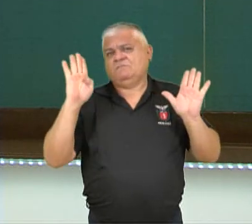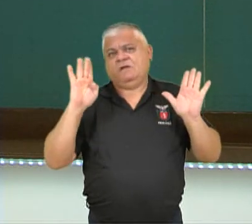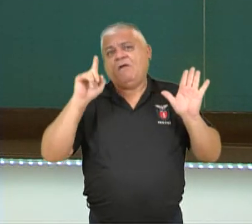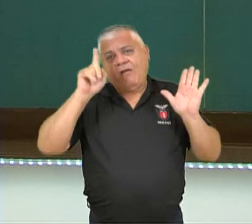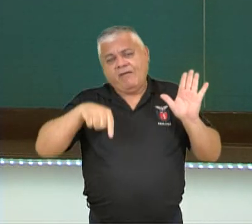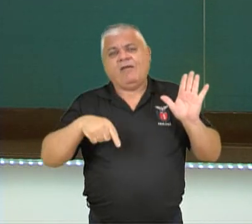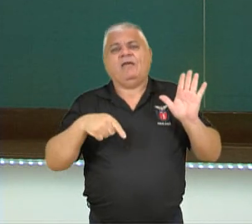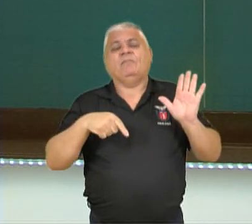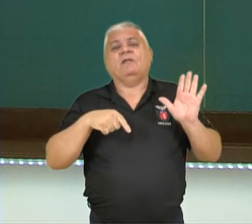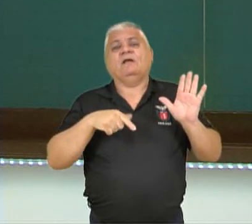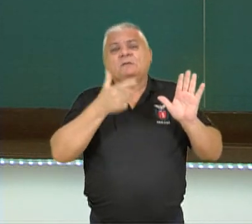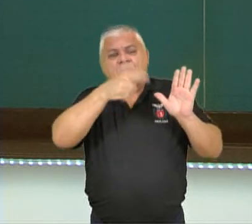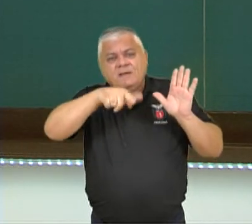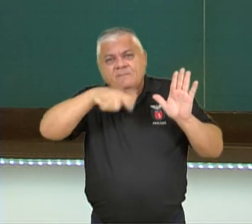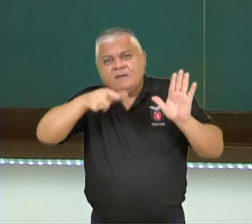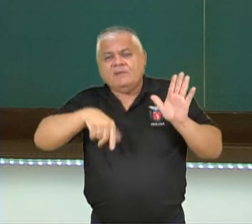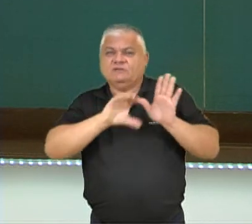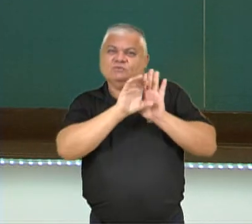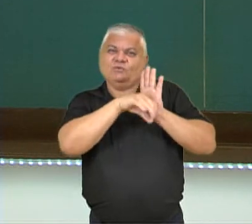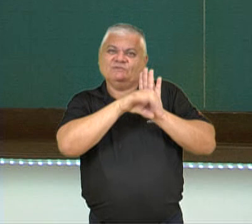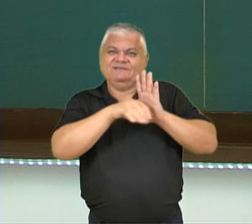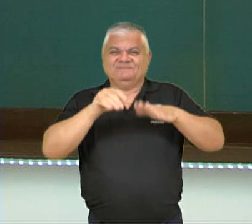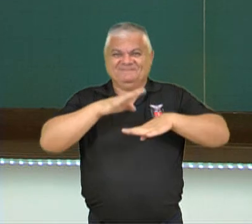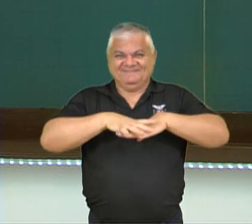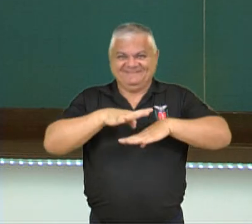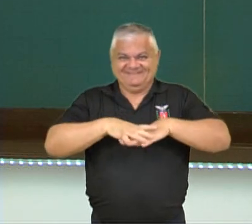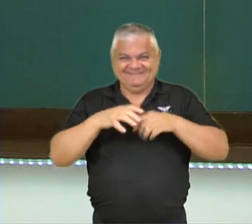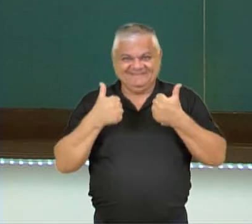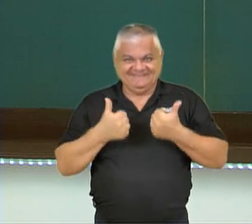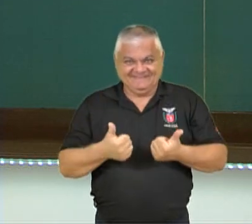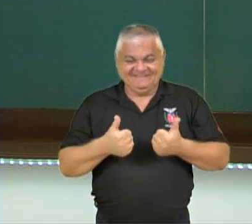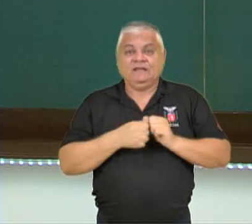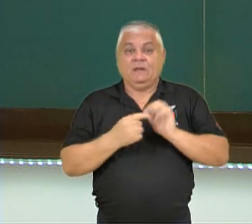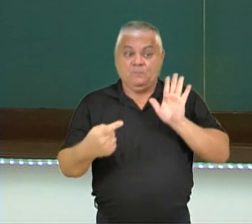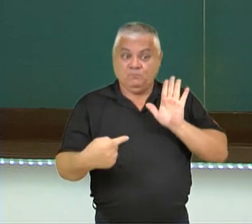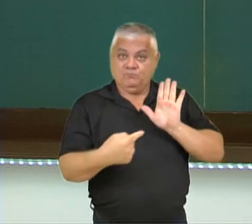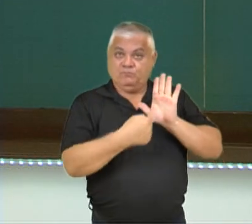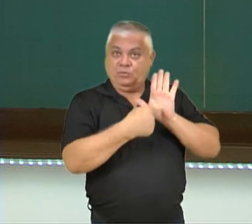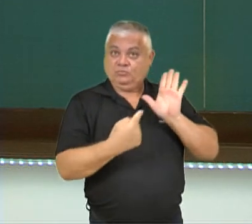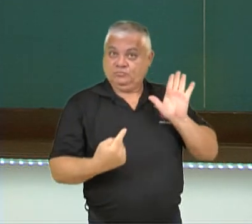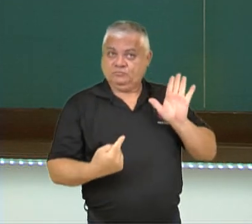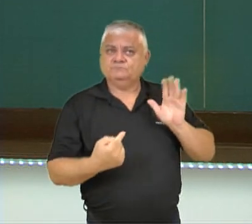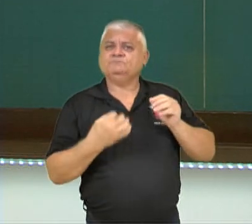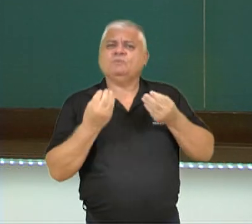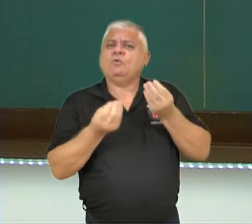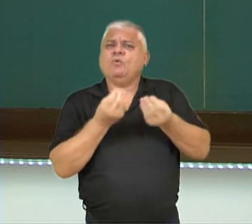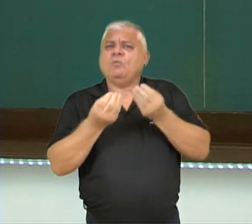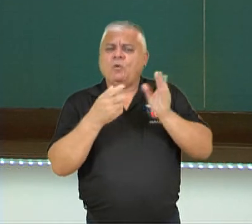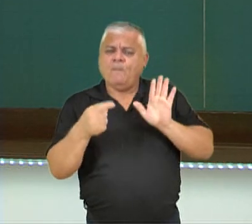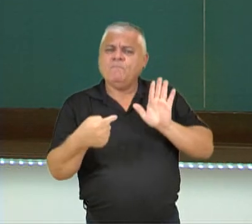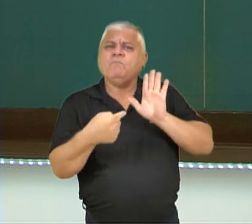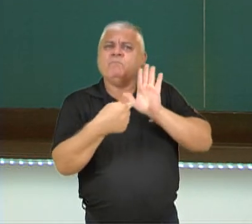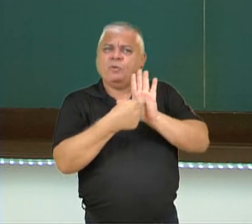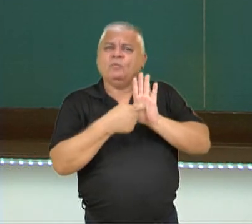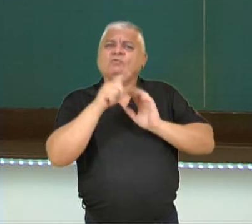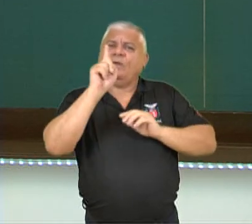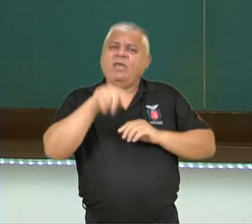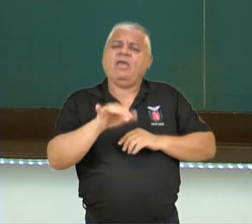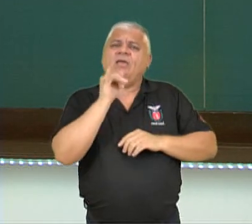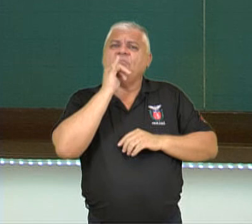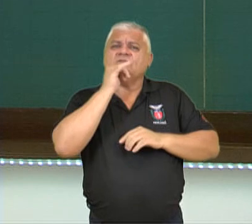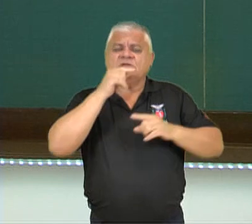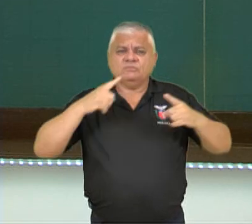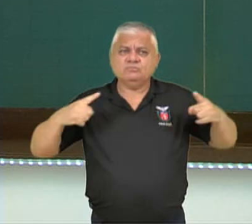baseia para os outros conceitos da matemática, ok? Então, olha aqui, ó, um ponto. A gente consegue entender ele como a interseção de